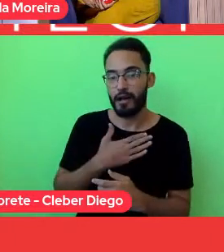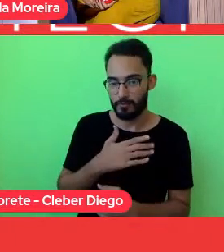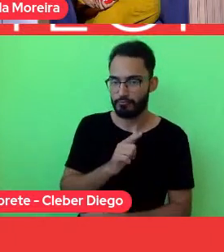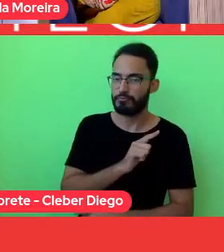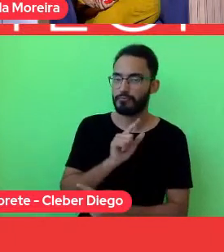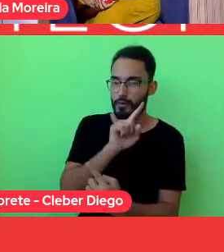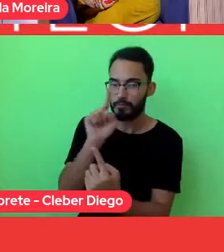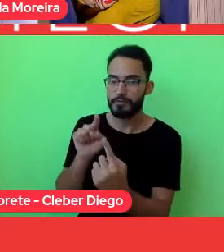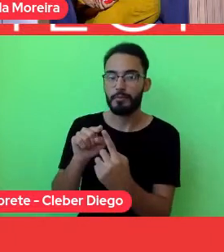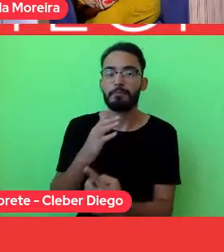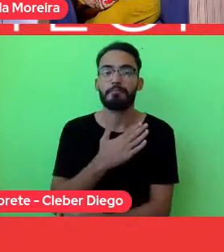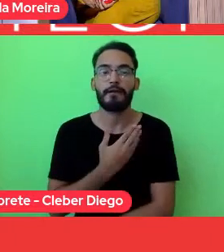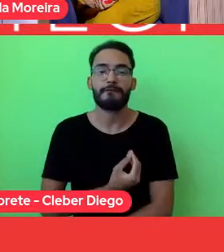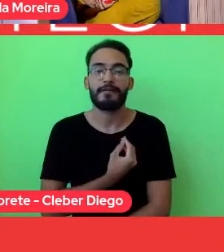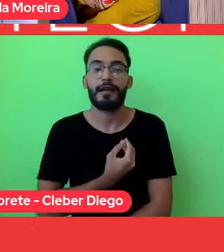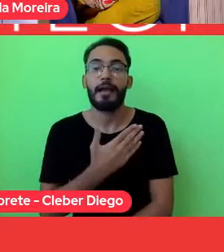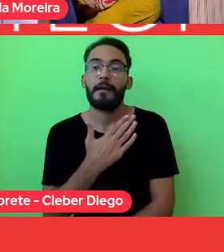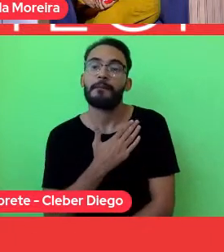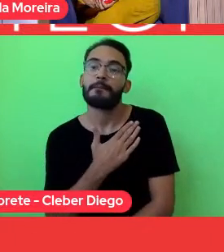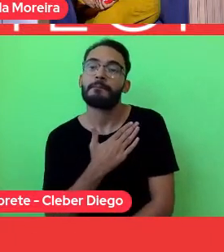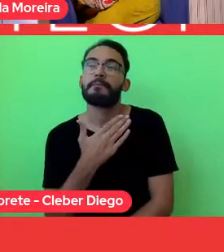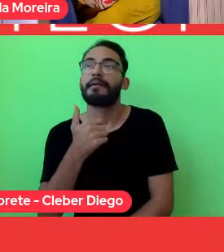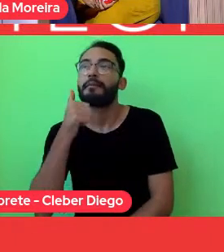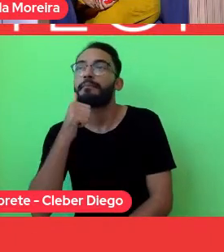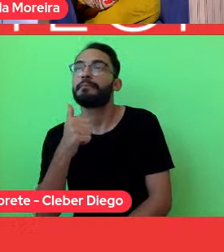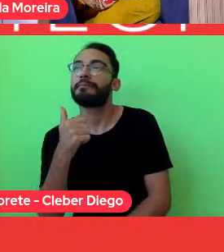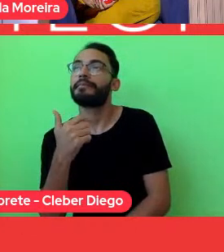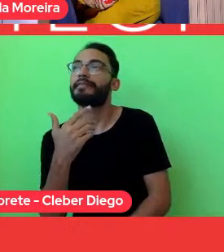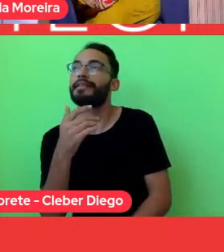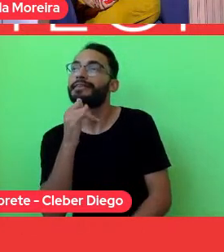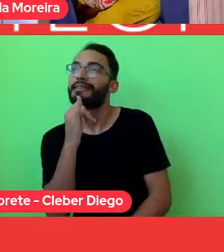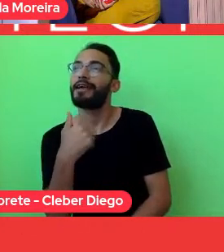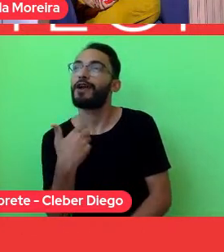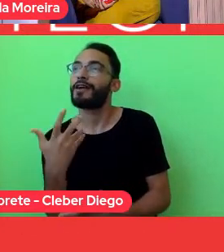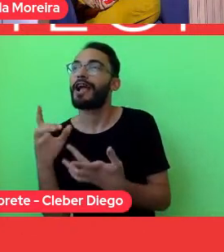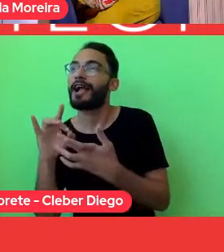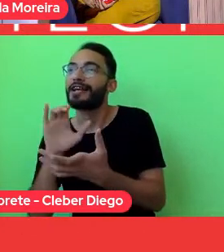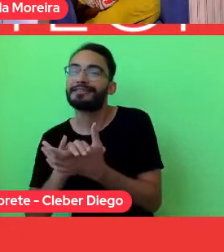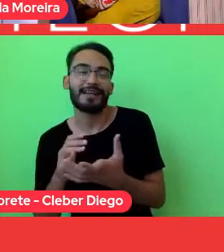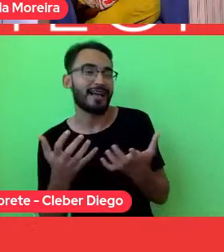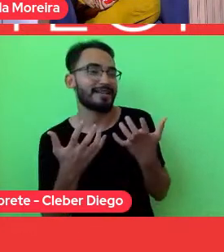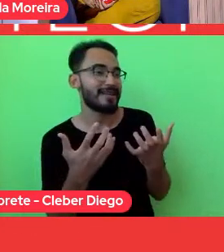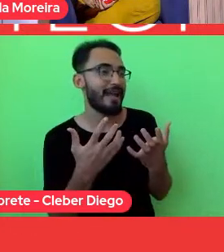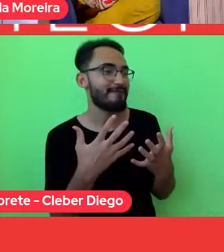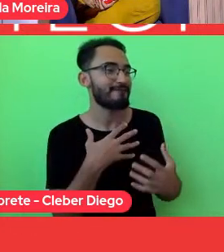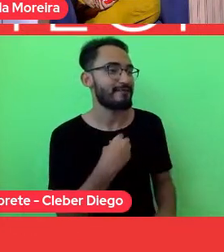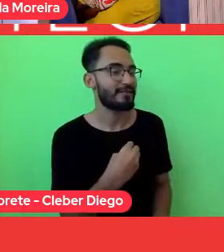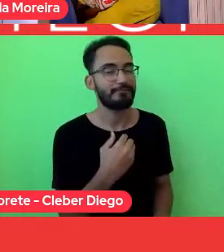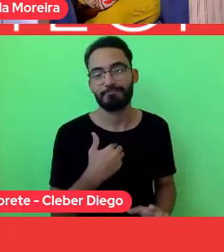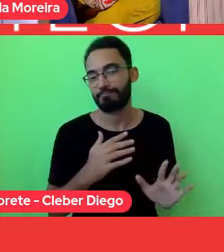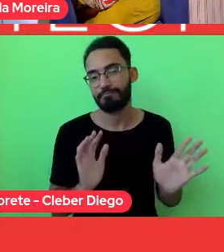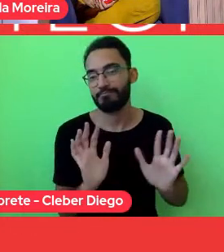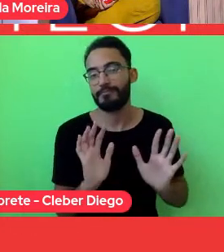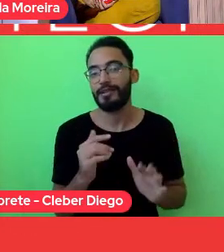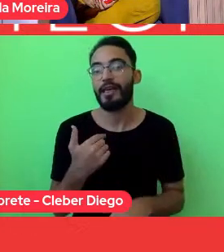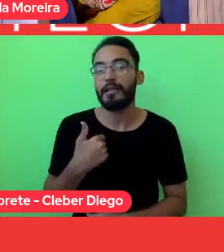assim para minha vida. Eu nunca fui a menina que quis casar, que quis ter filhos, que quis construir uma família. Eu sempre